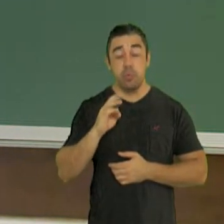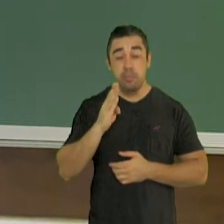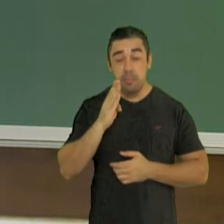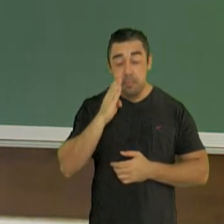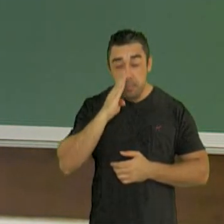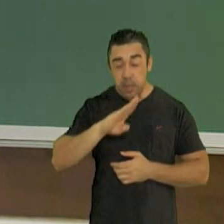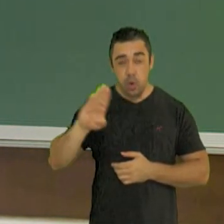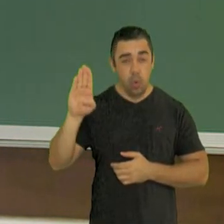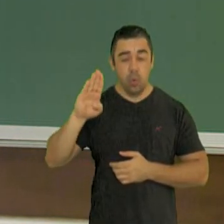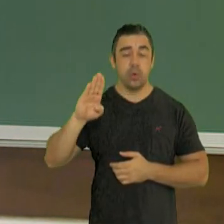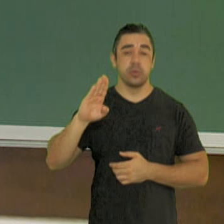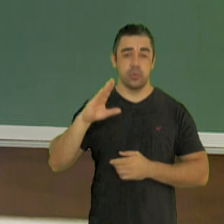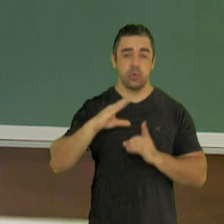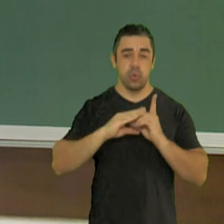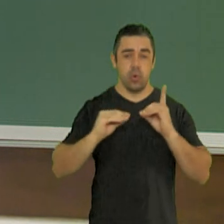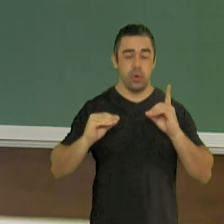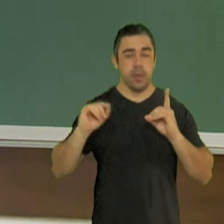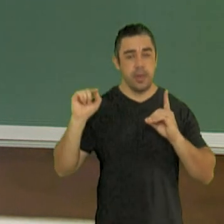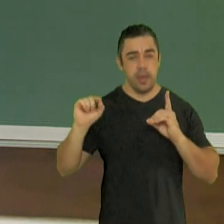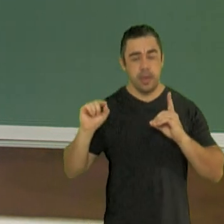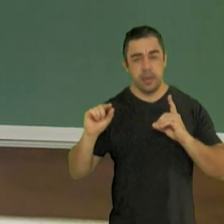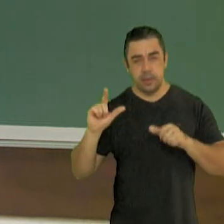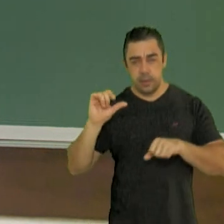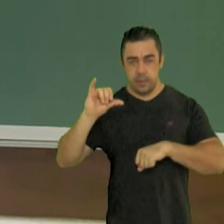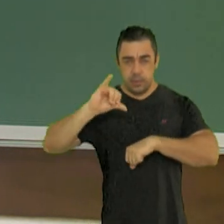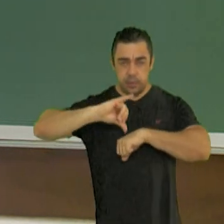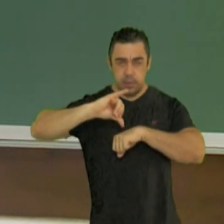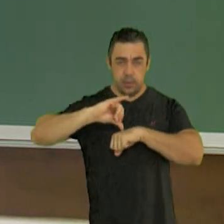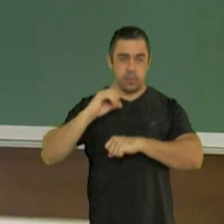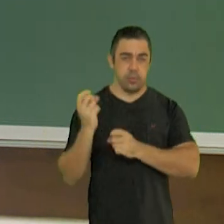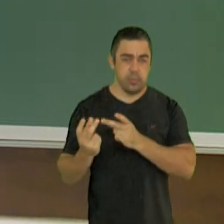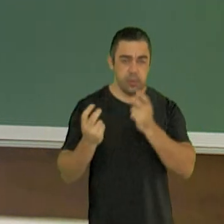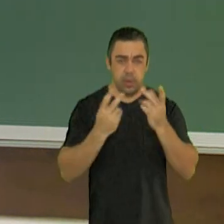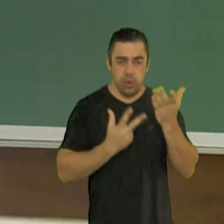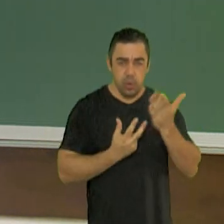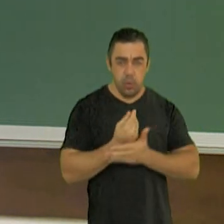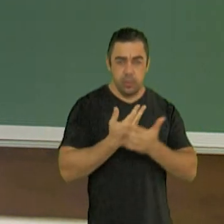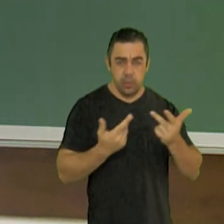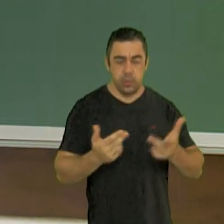global, né? Um centro internacional de negócios.